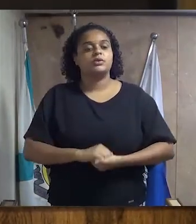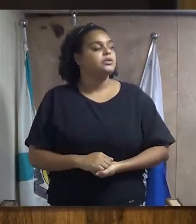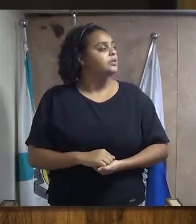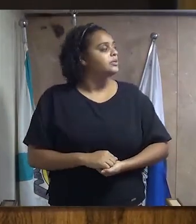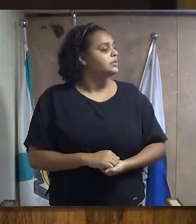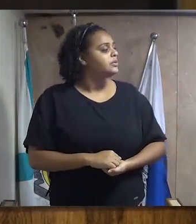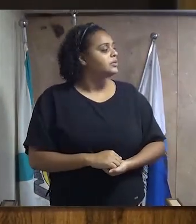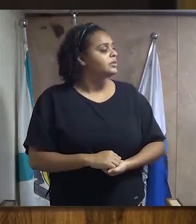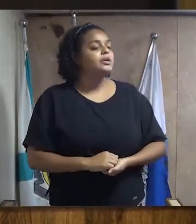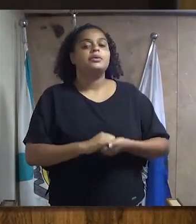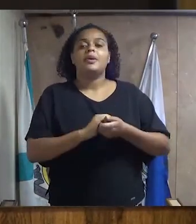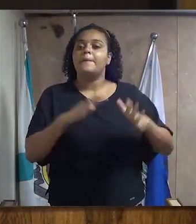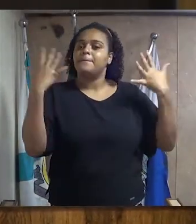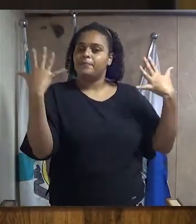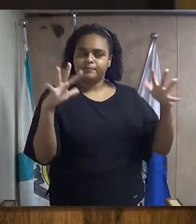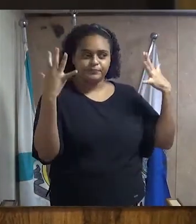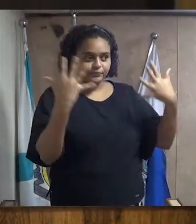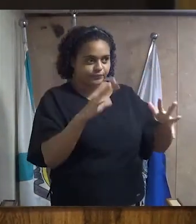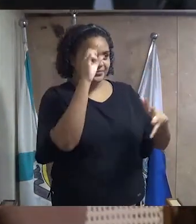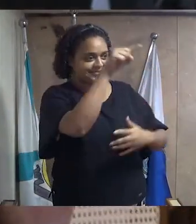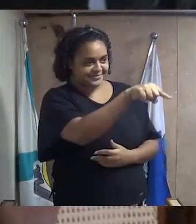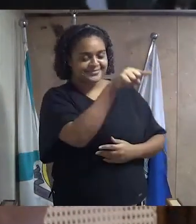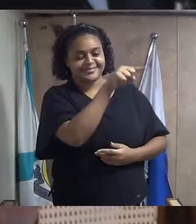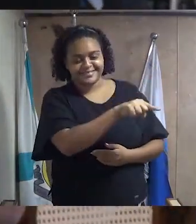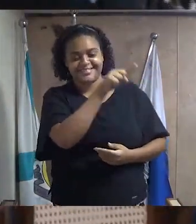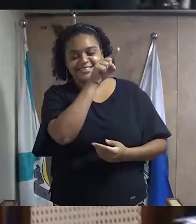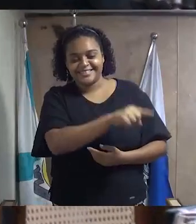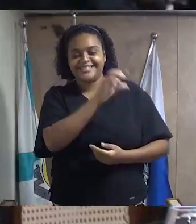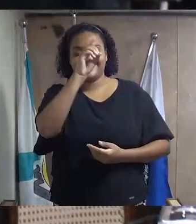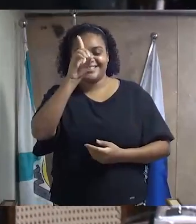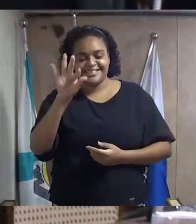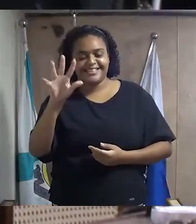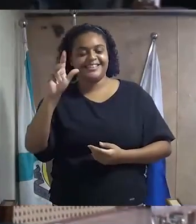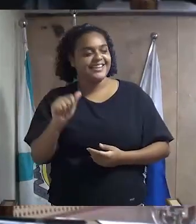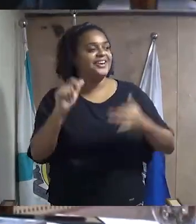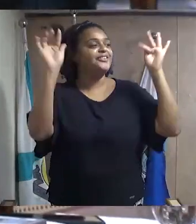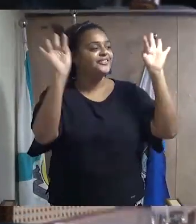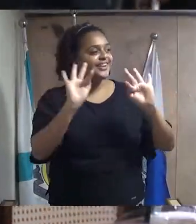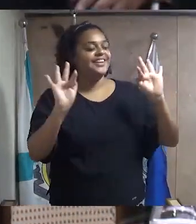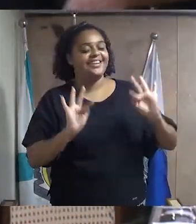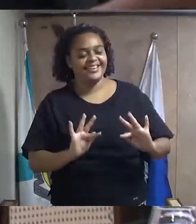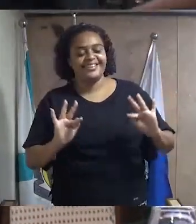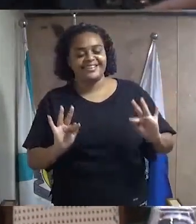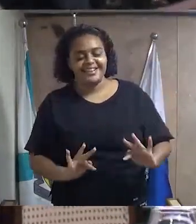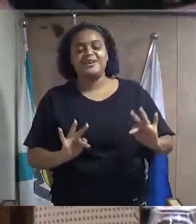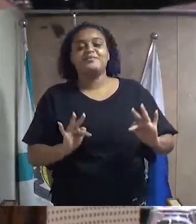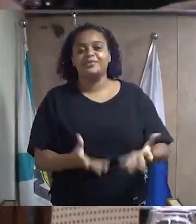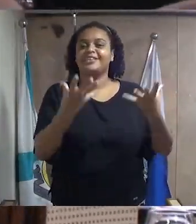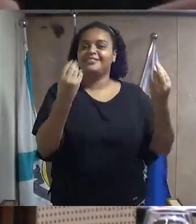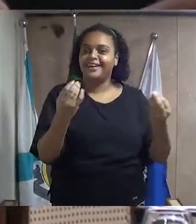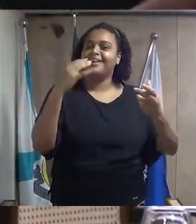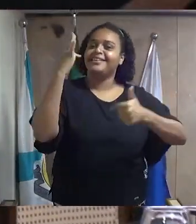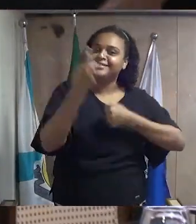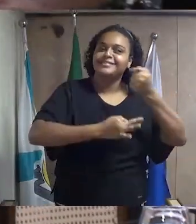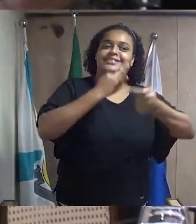Ivan, parabéns para você.